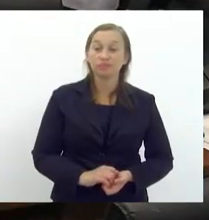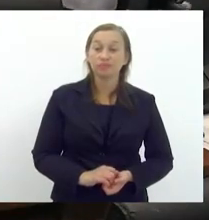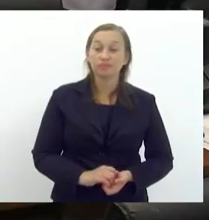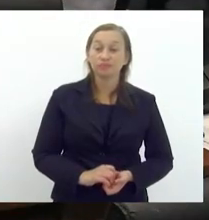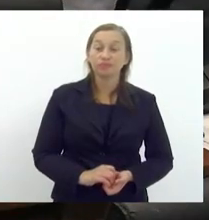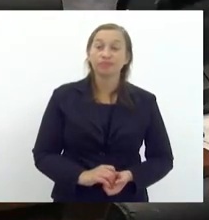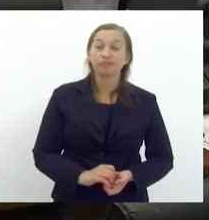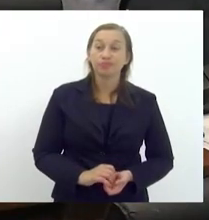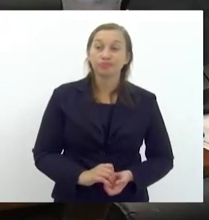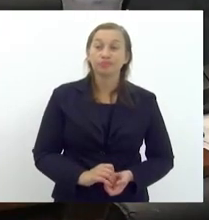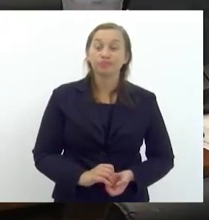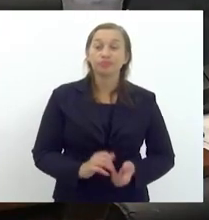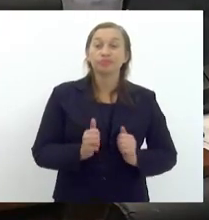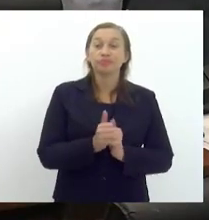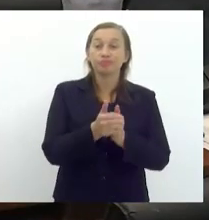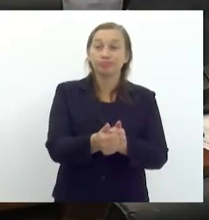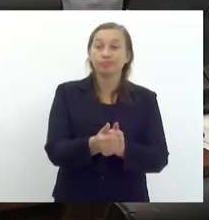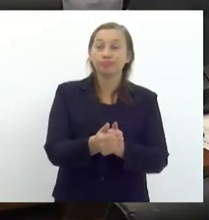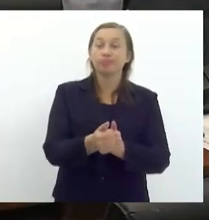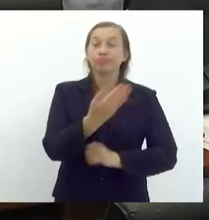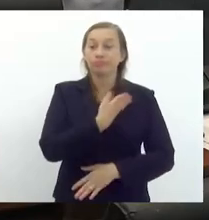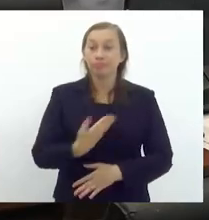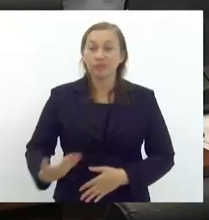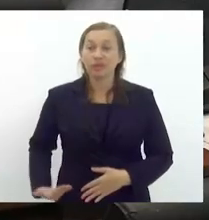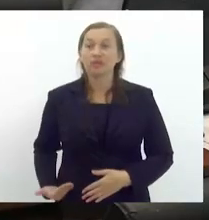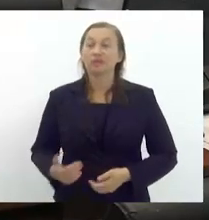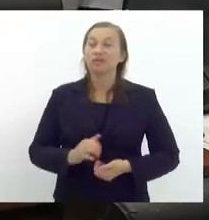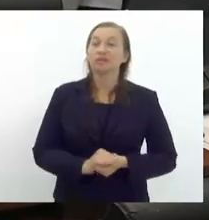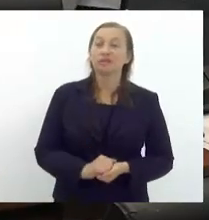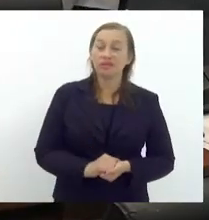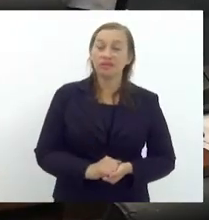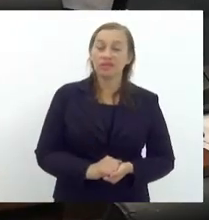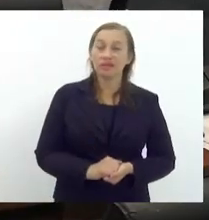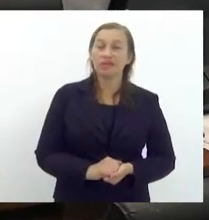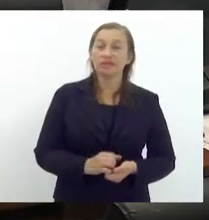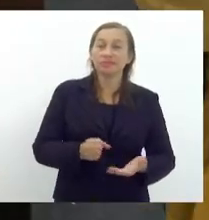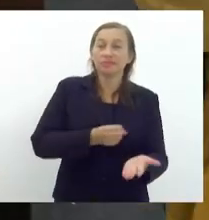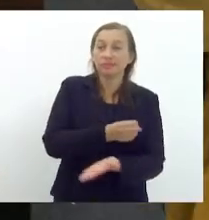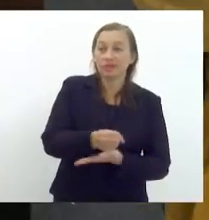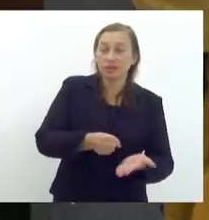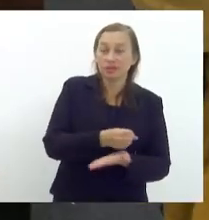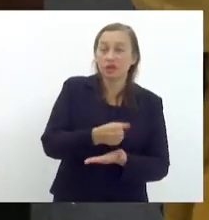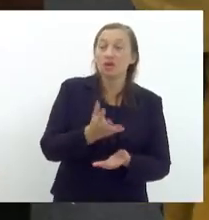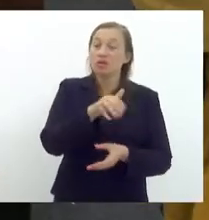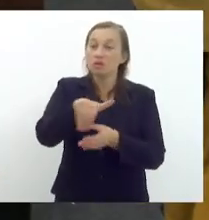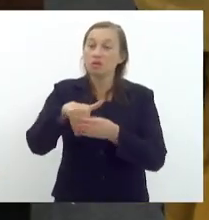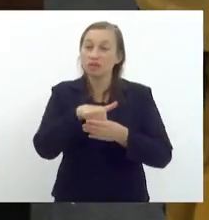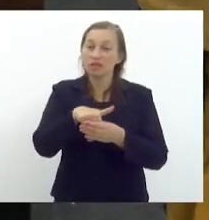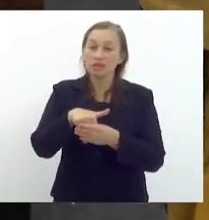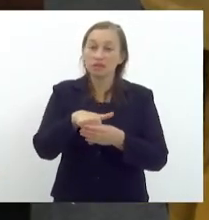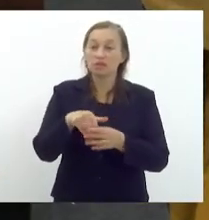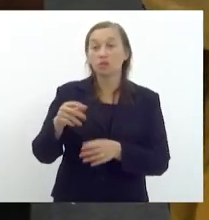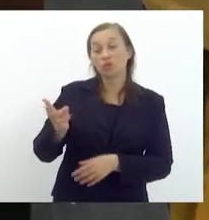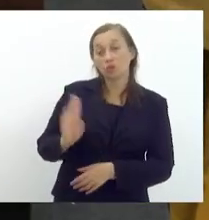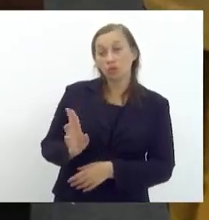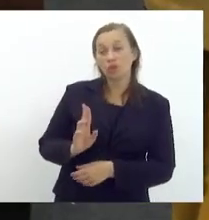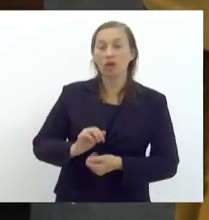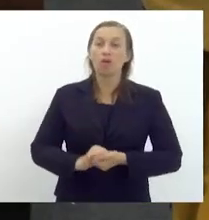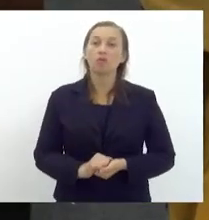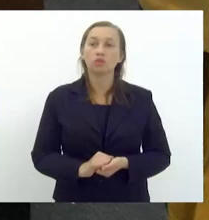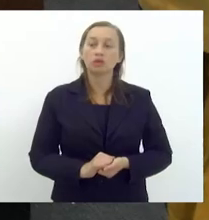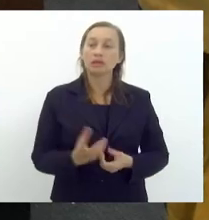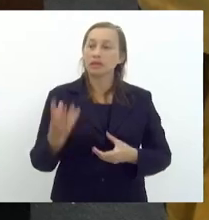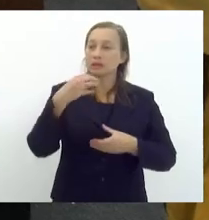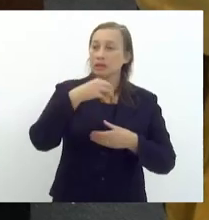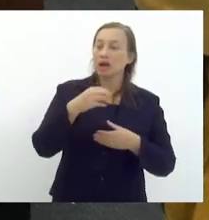senhor presidente para encaminhar pelo governo alertando os deputados da base estamos em votação nominal a